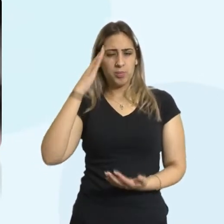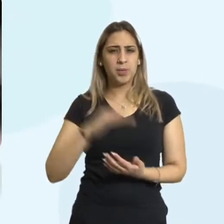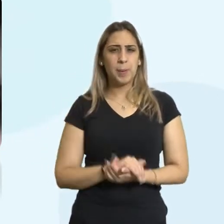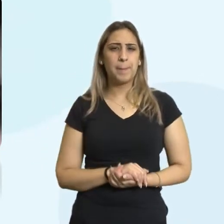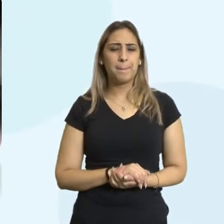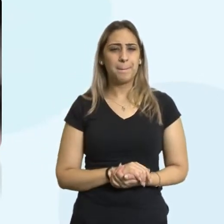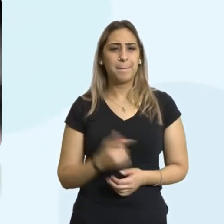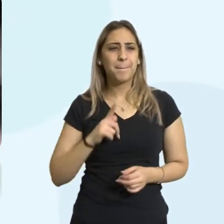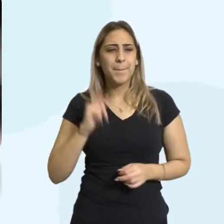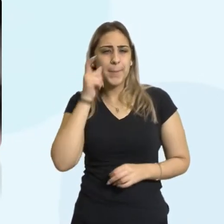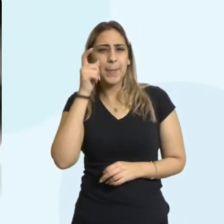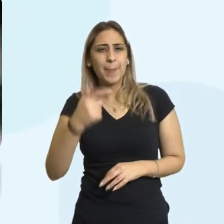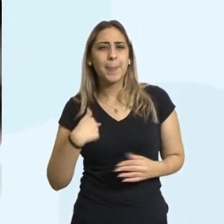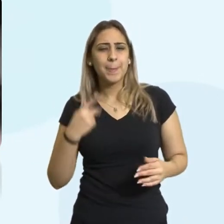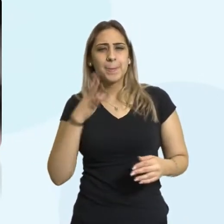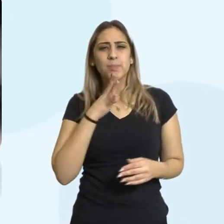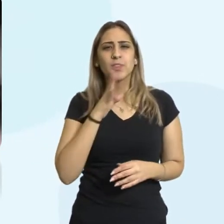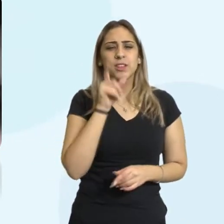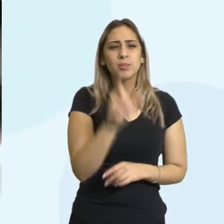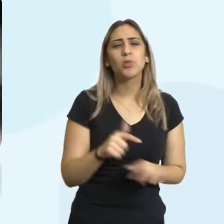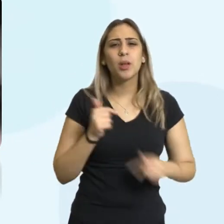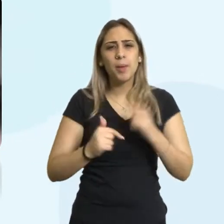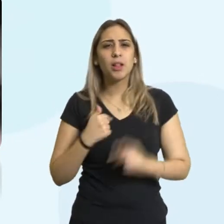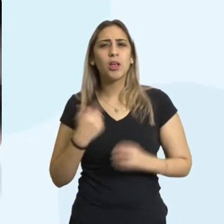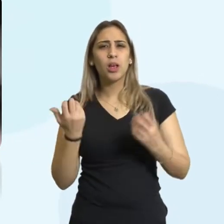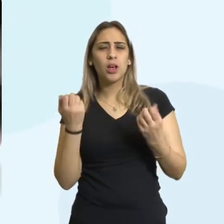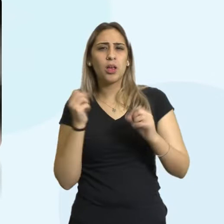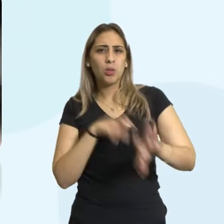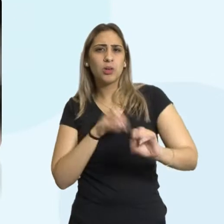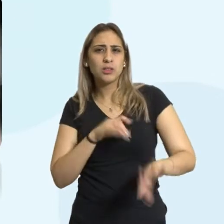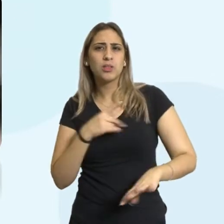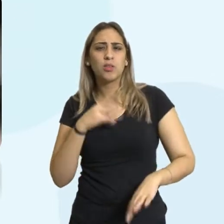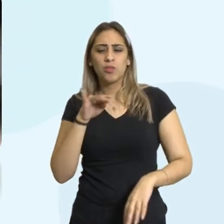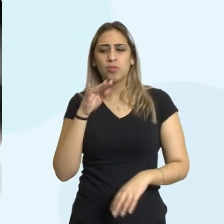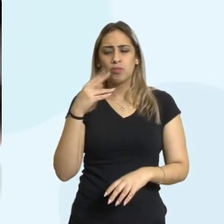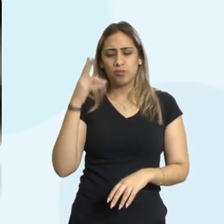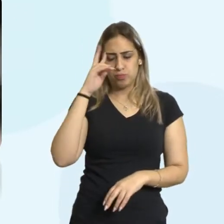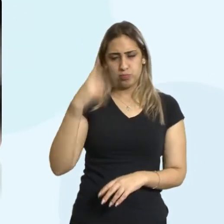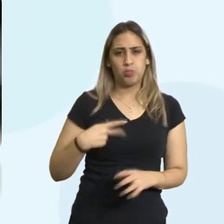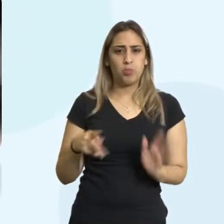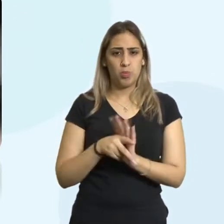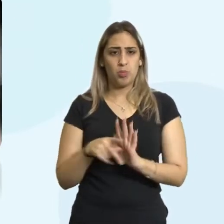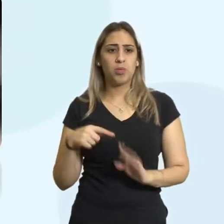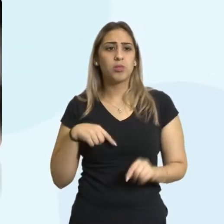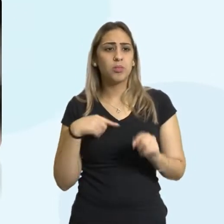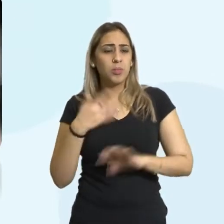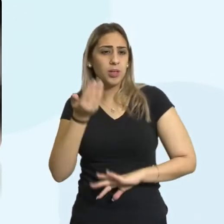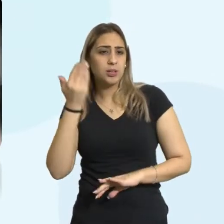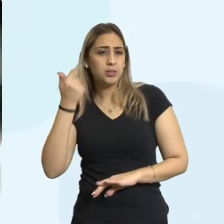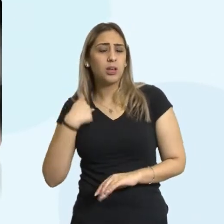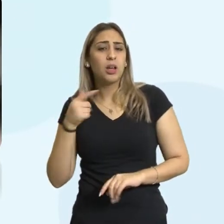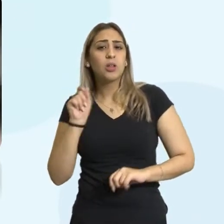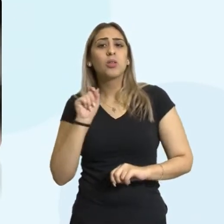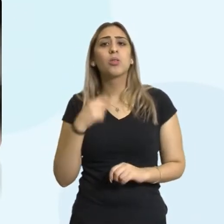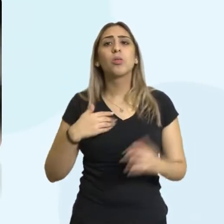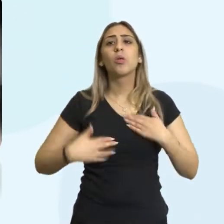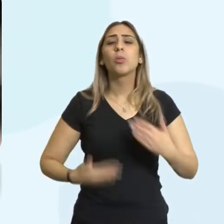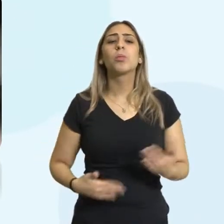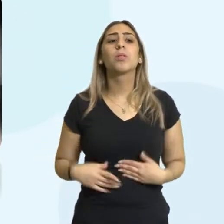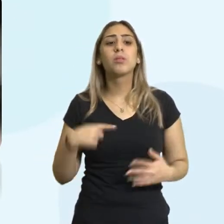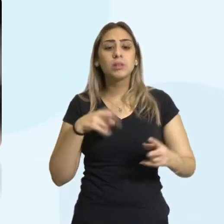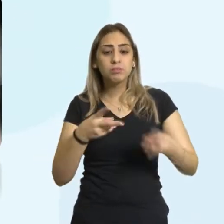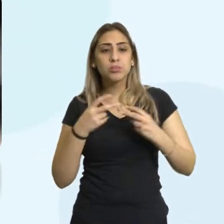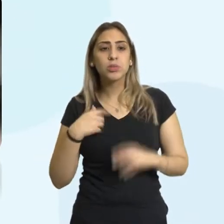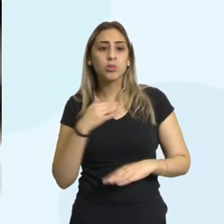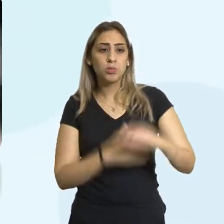interdisciplinaridade de conhecimento com o trabalho na educação física no passado né na educação física o corpo era mais considerado